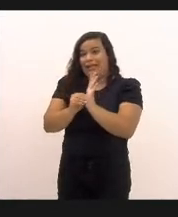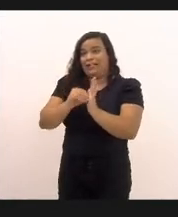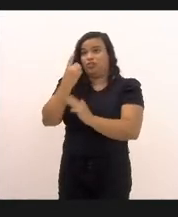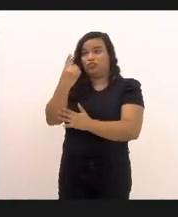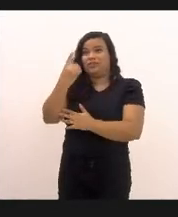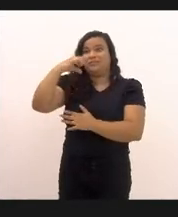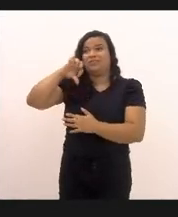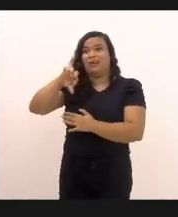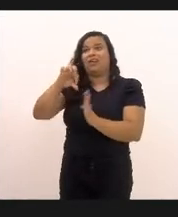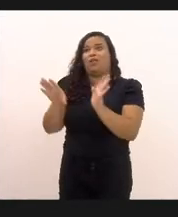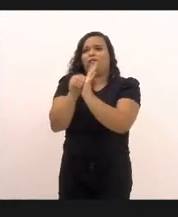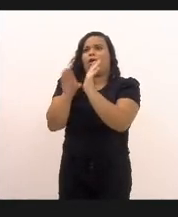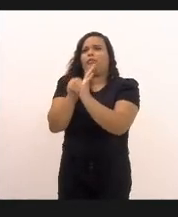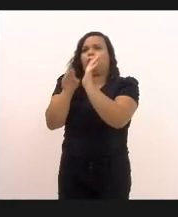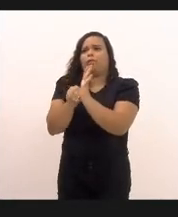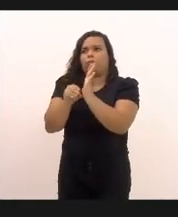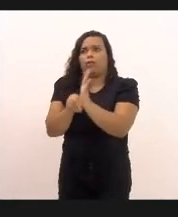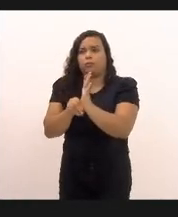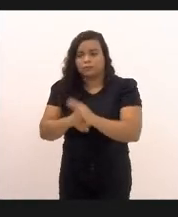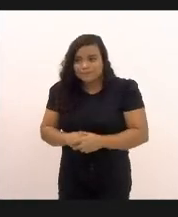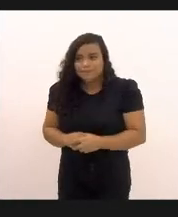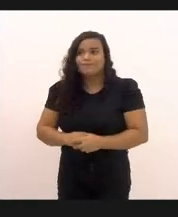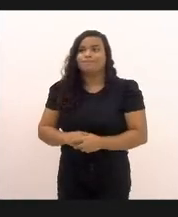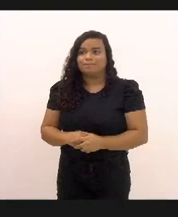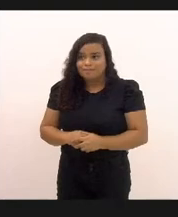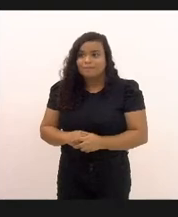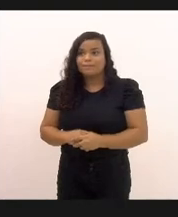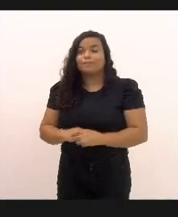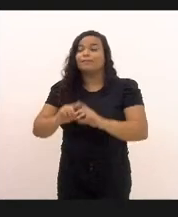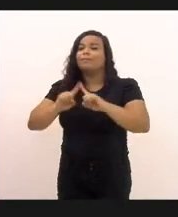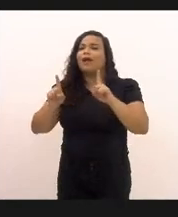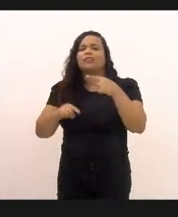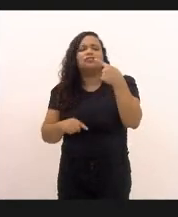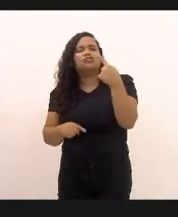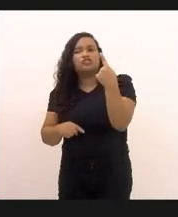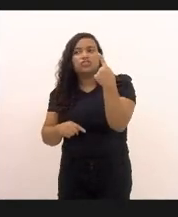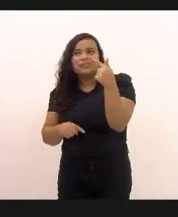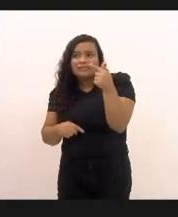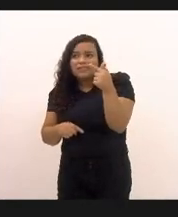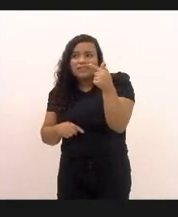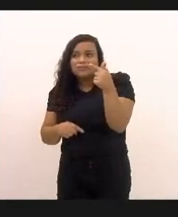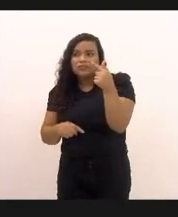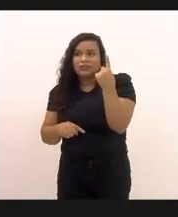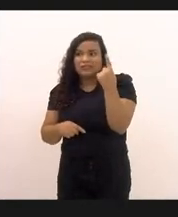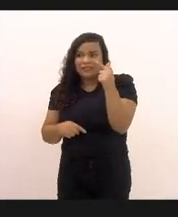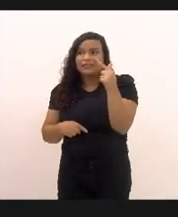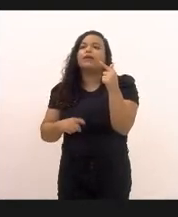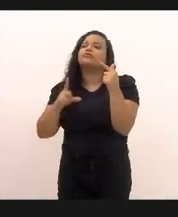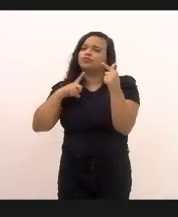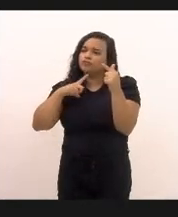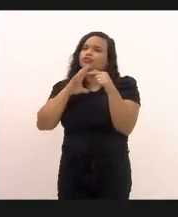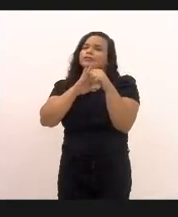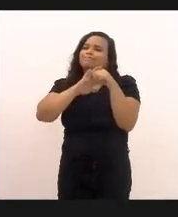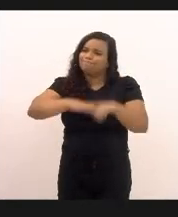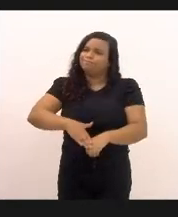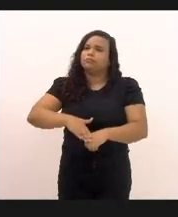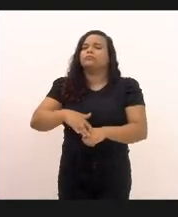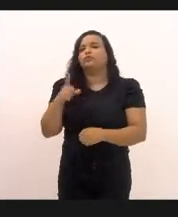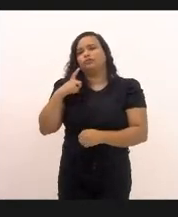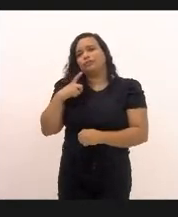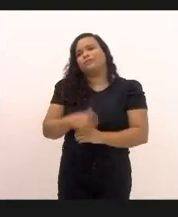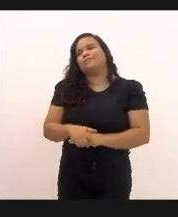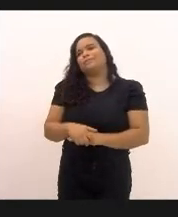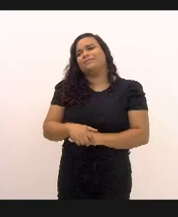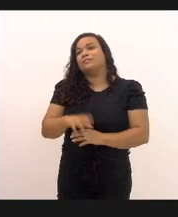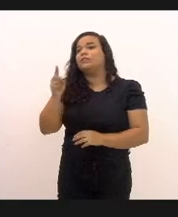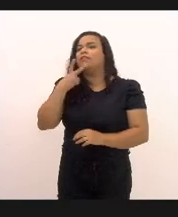emendas, das quais 17 eram supressivas, extirpando artigo